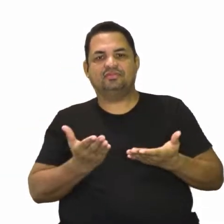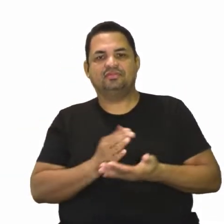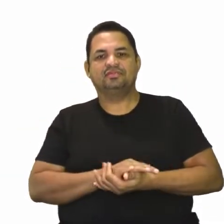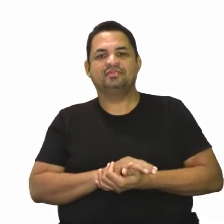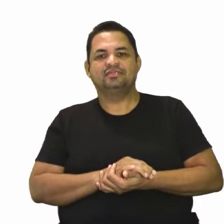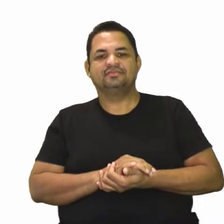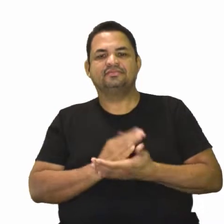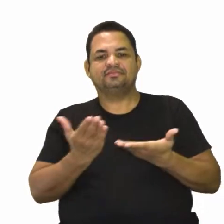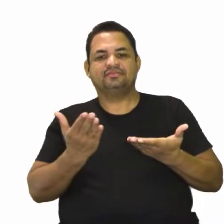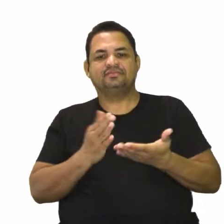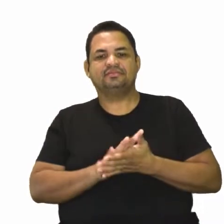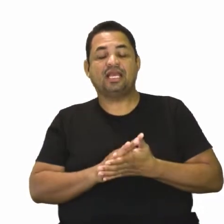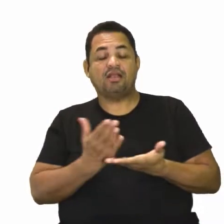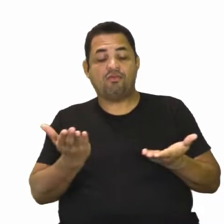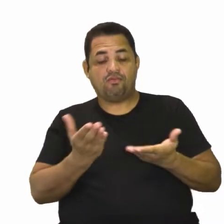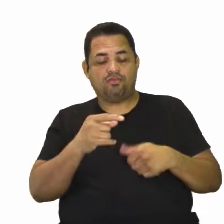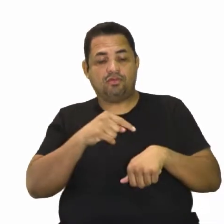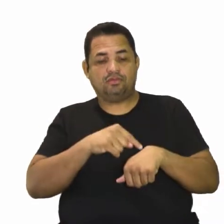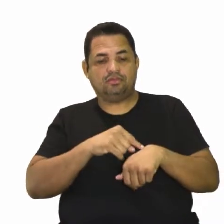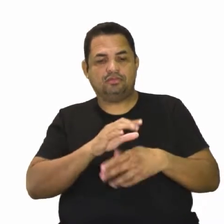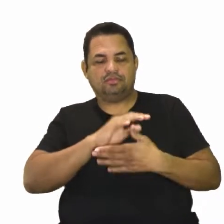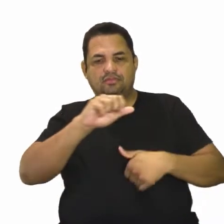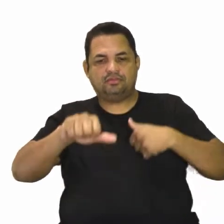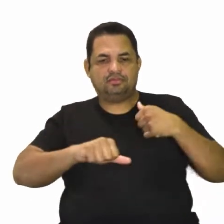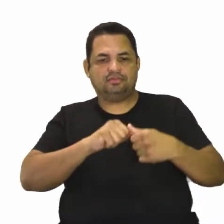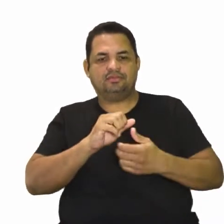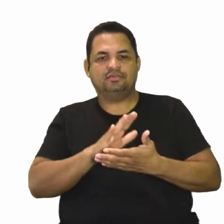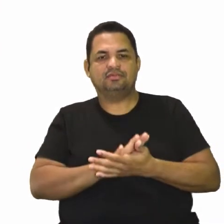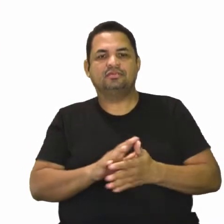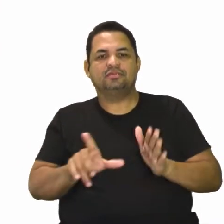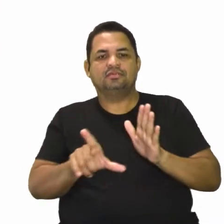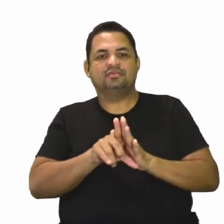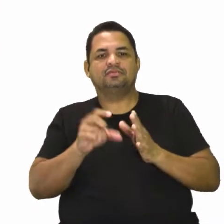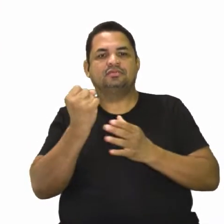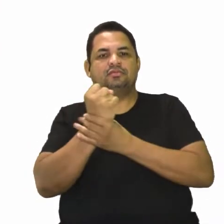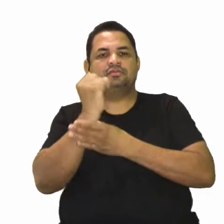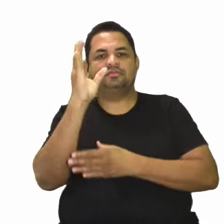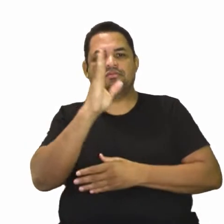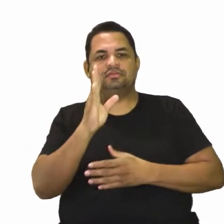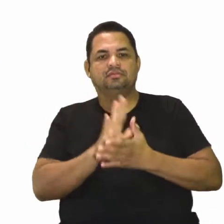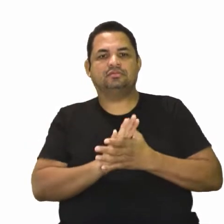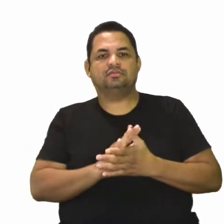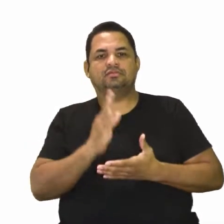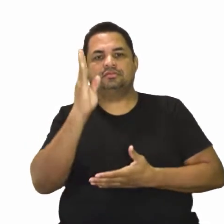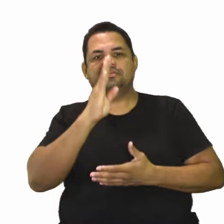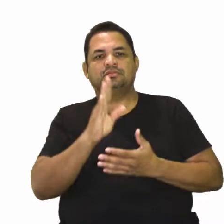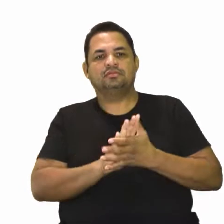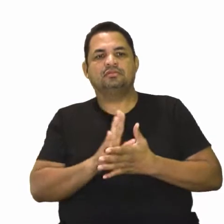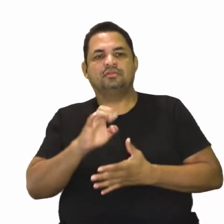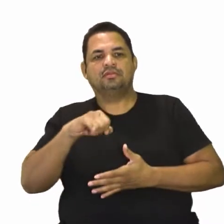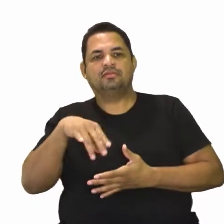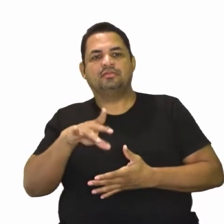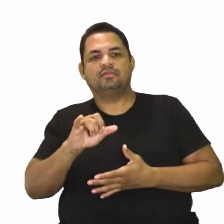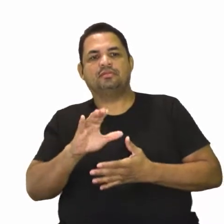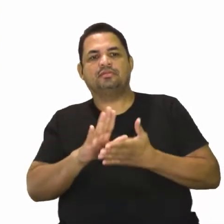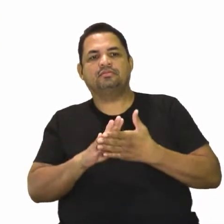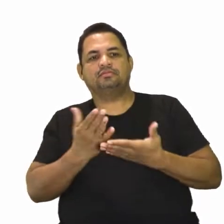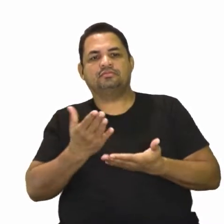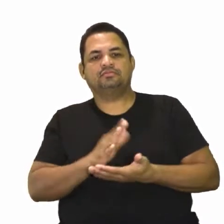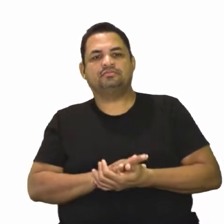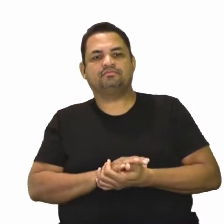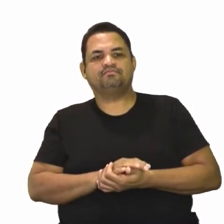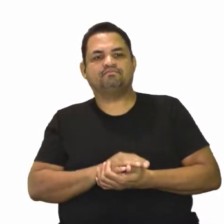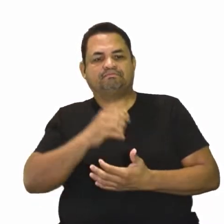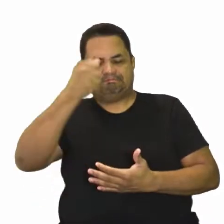agora ela houve a modificação da Lei de Segurança Nacional. O Brasil de Médici,